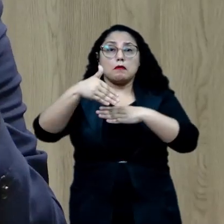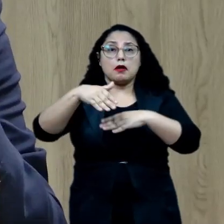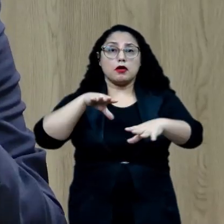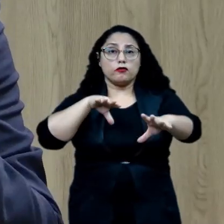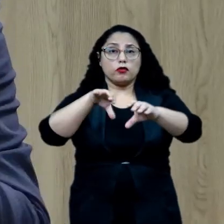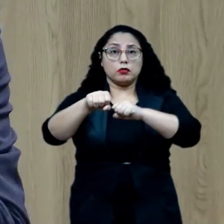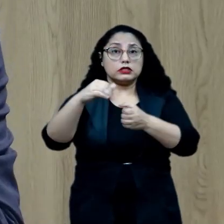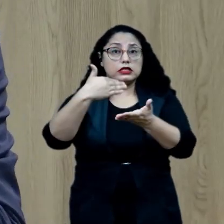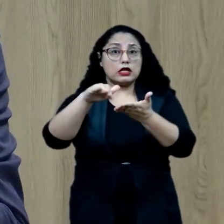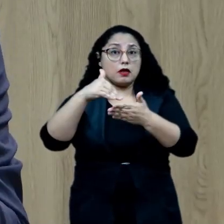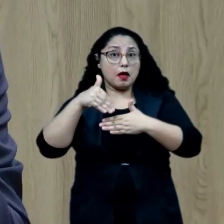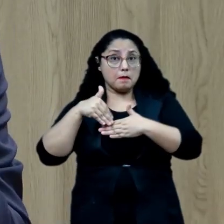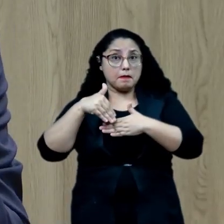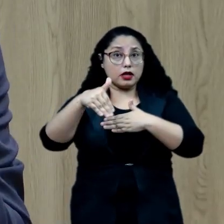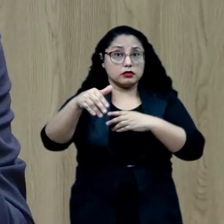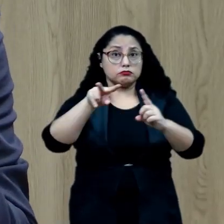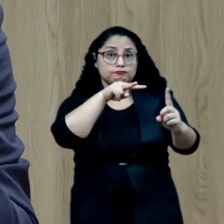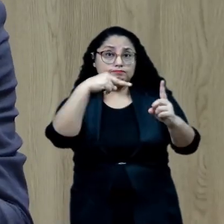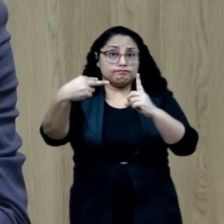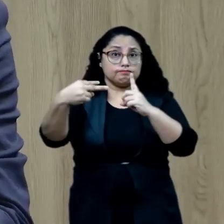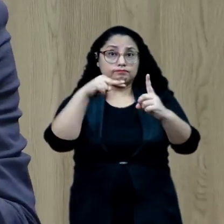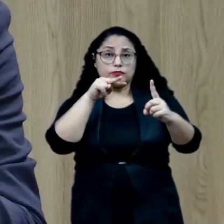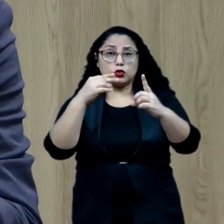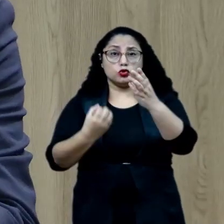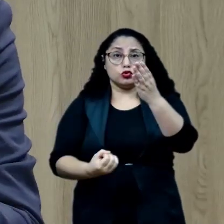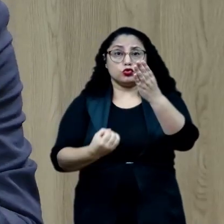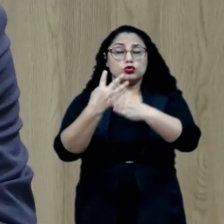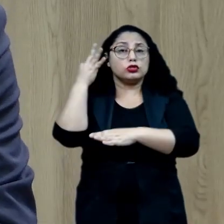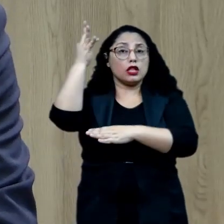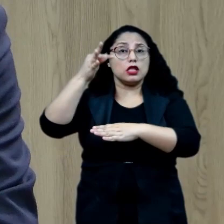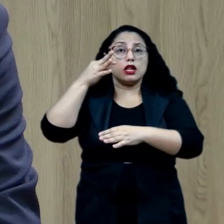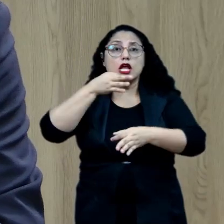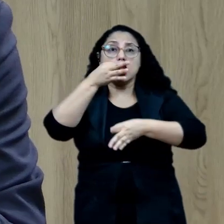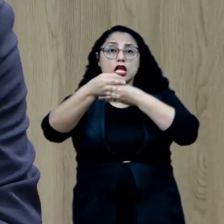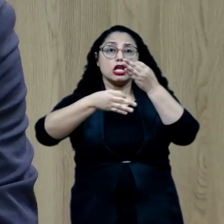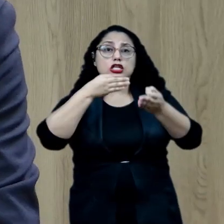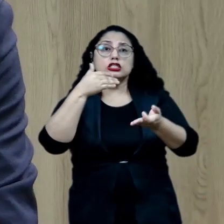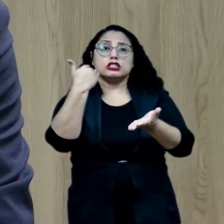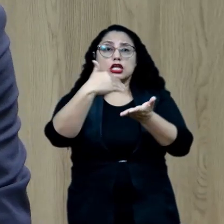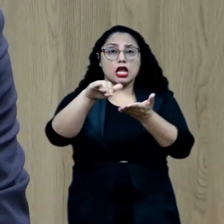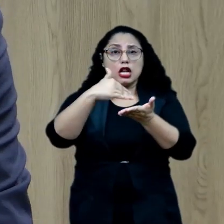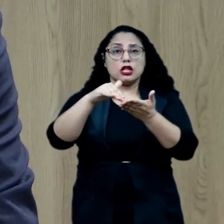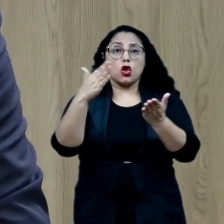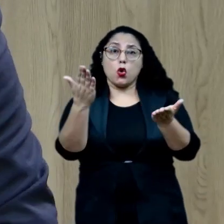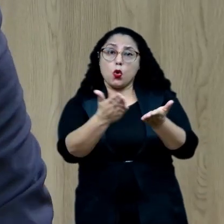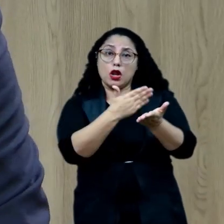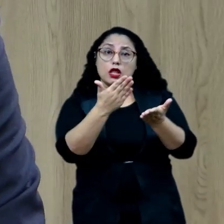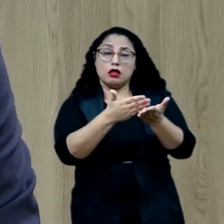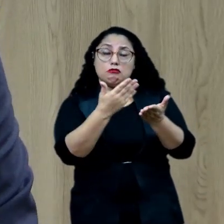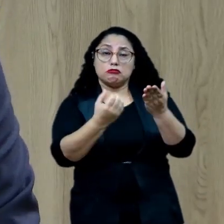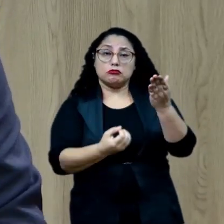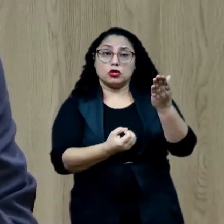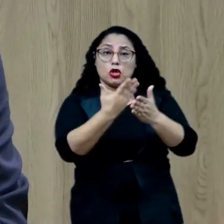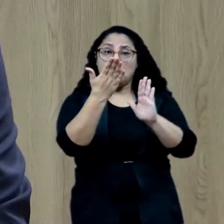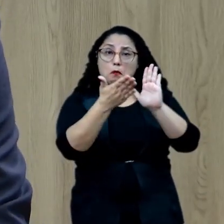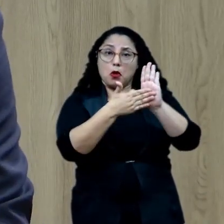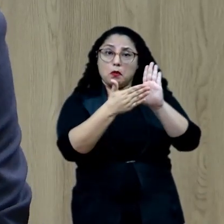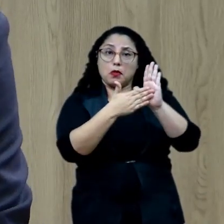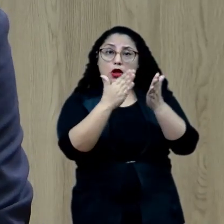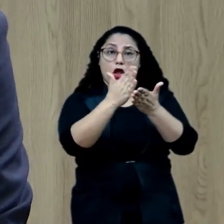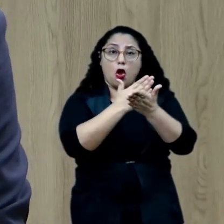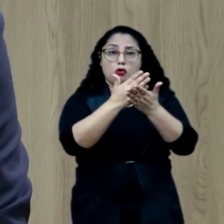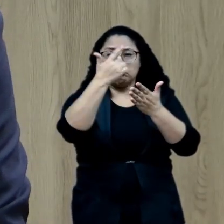secretarial e é a partir dessa perspectiva que surge a teoria crítica secretarial e esse livro que eu proponho